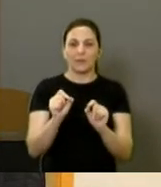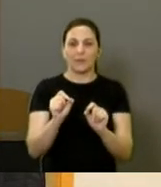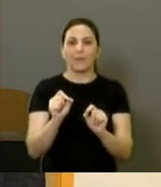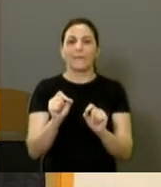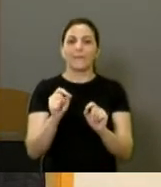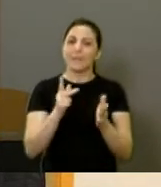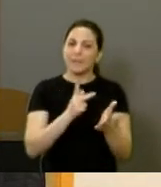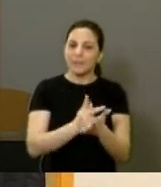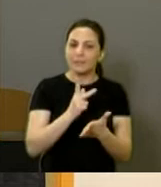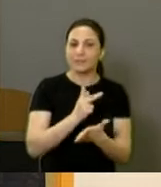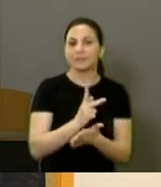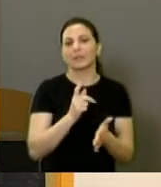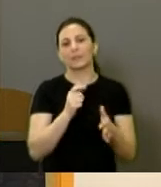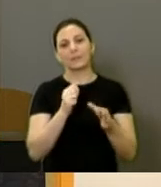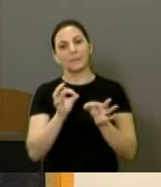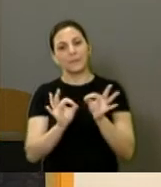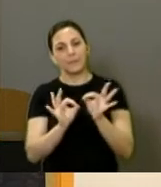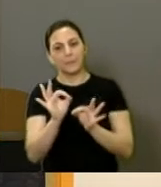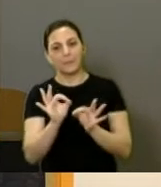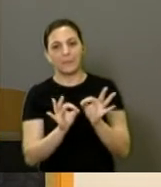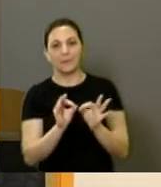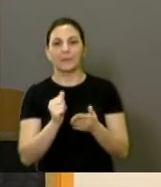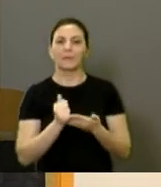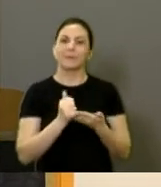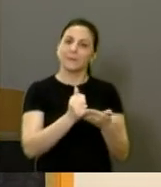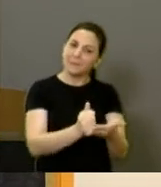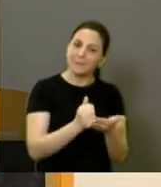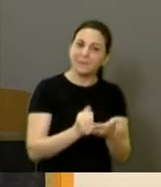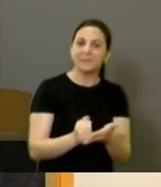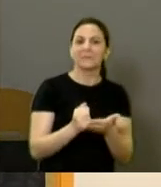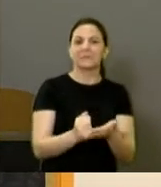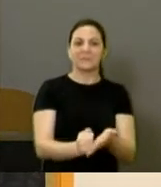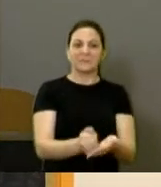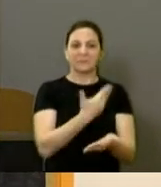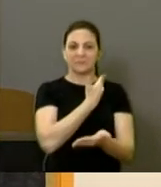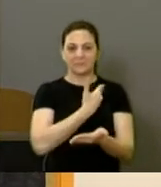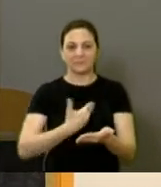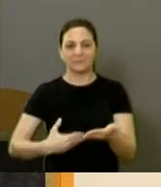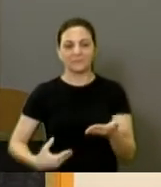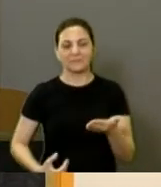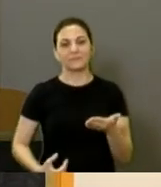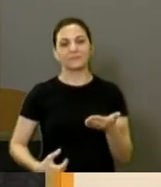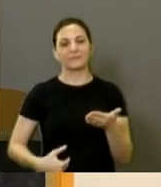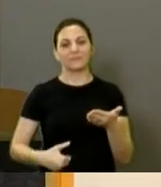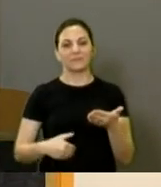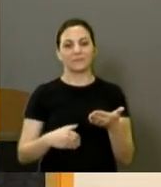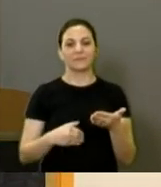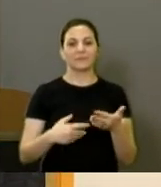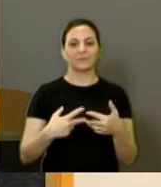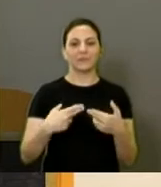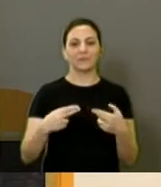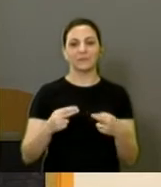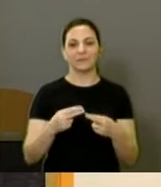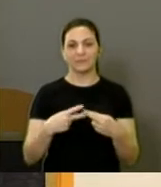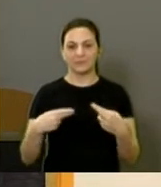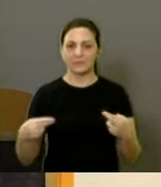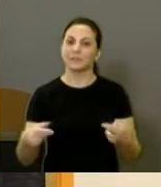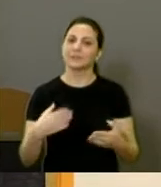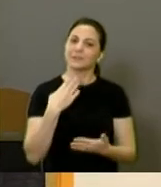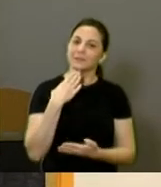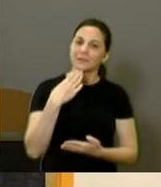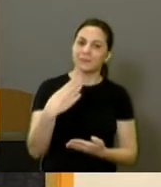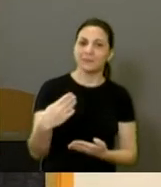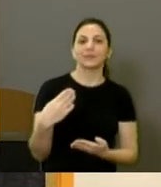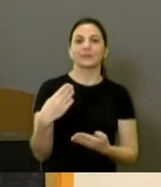sempre pronto a contribuir com o poder público e com tudo aquilo que é necessário, que é solicitado